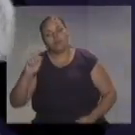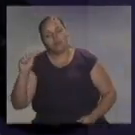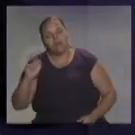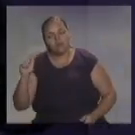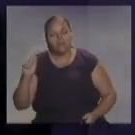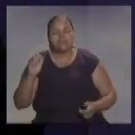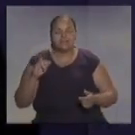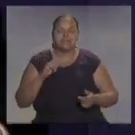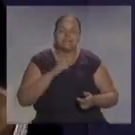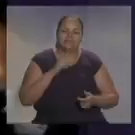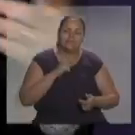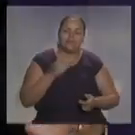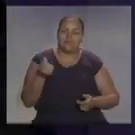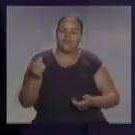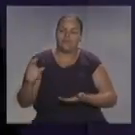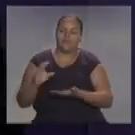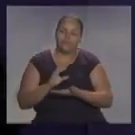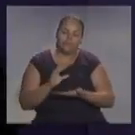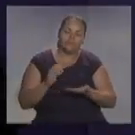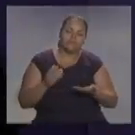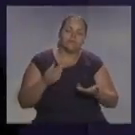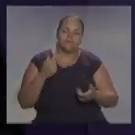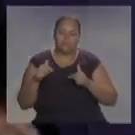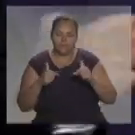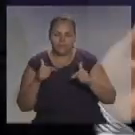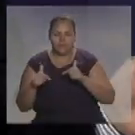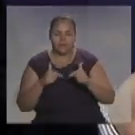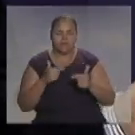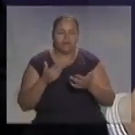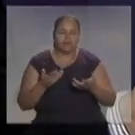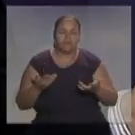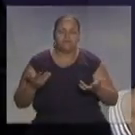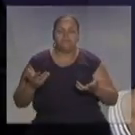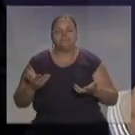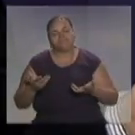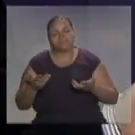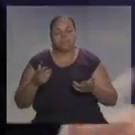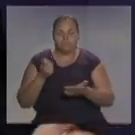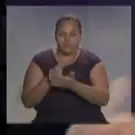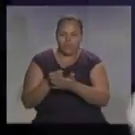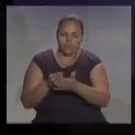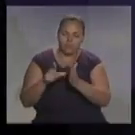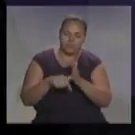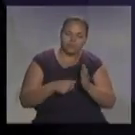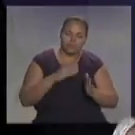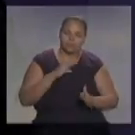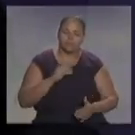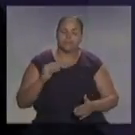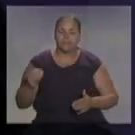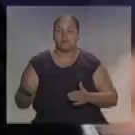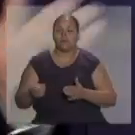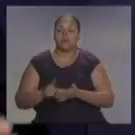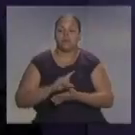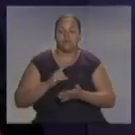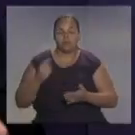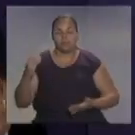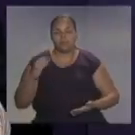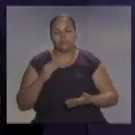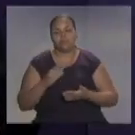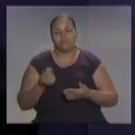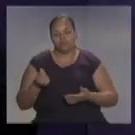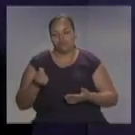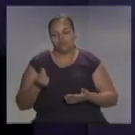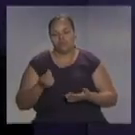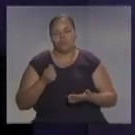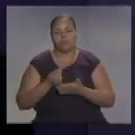tivesse uma verba, trabalharia em pagar o atrasado e até antecipar